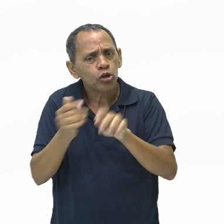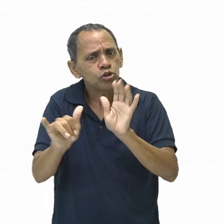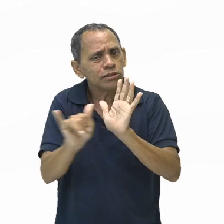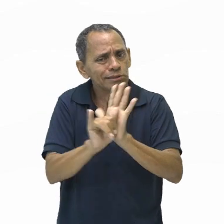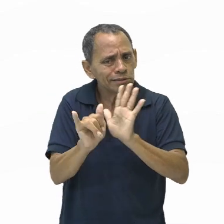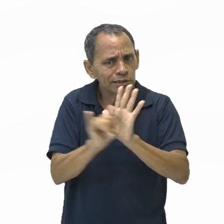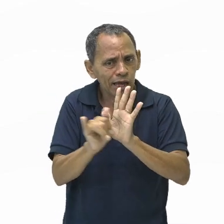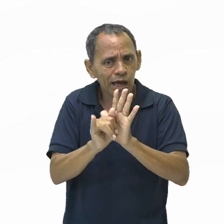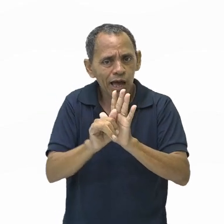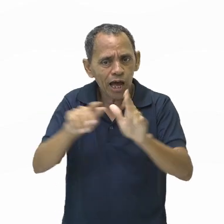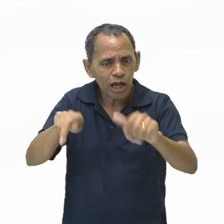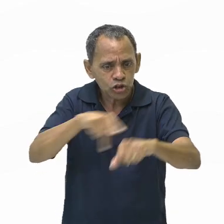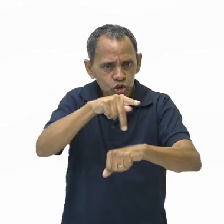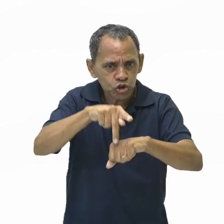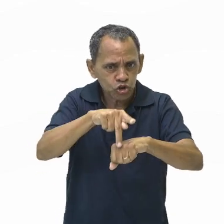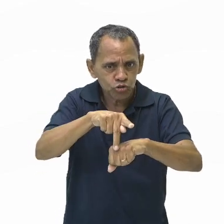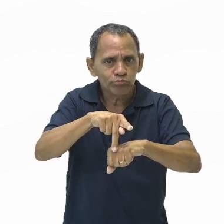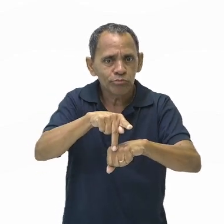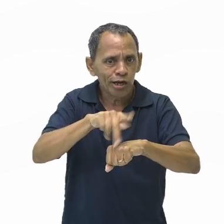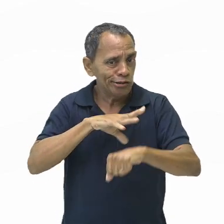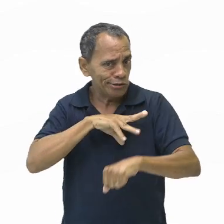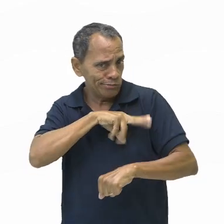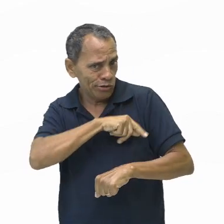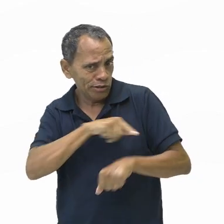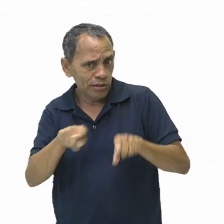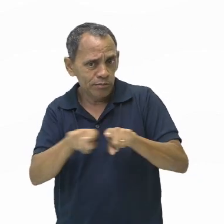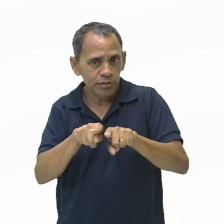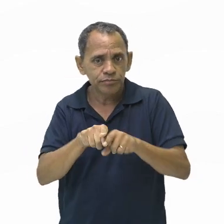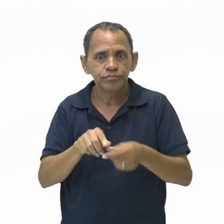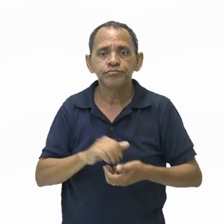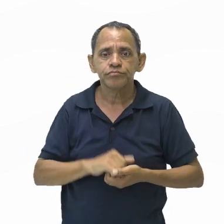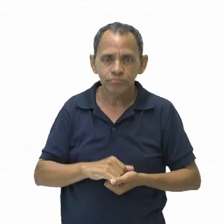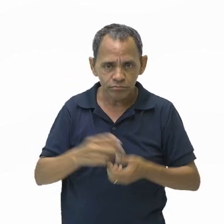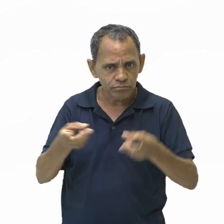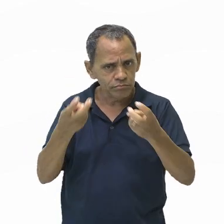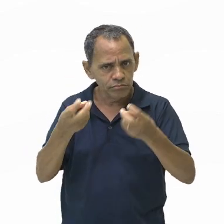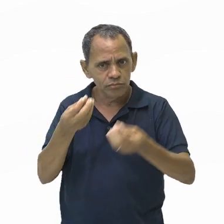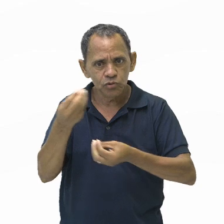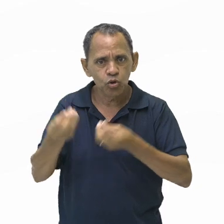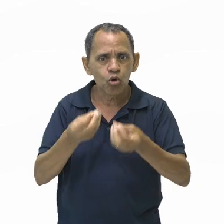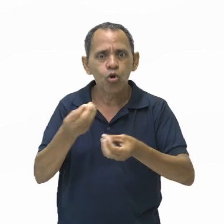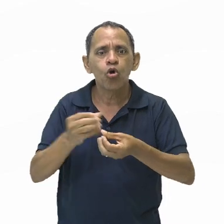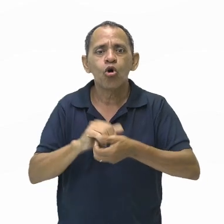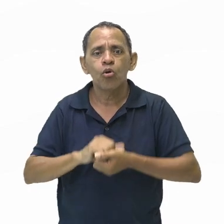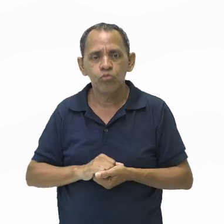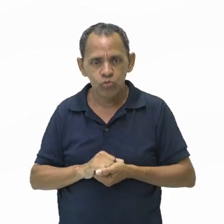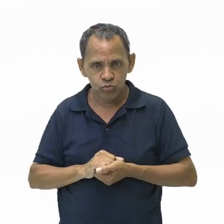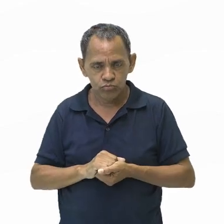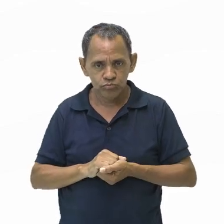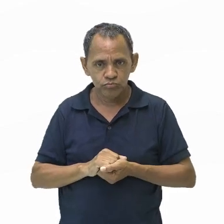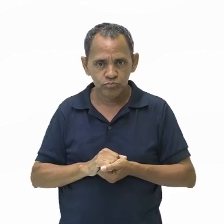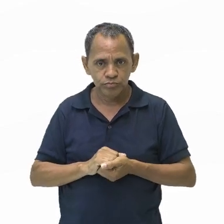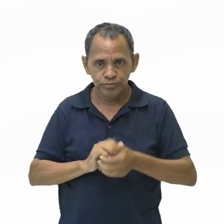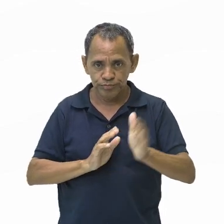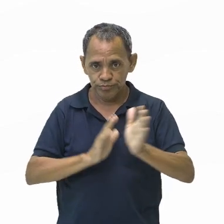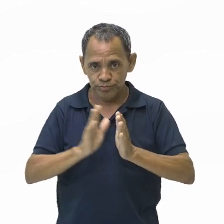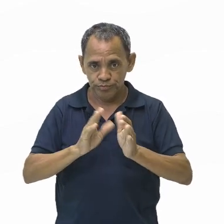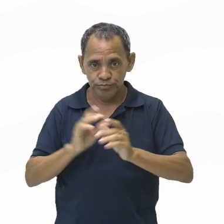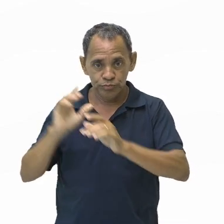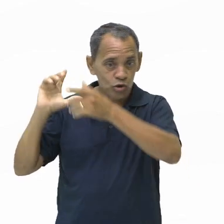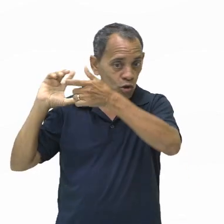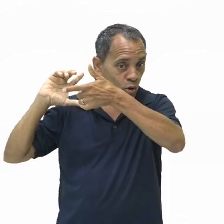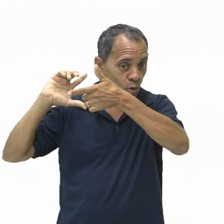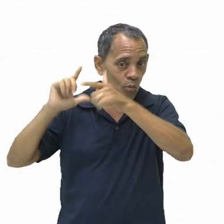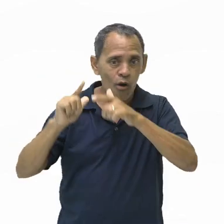identidade nacional. Então, veja que começa ali, como é a primeira fase, está ali pelo mesmo projeto literário do pré-modernismo, né?